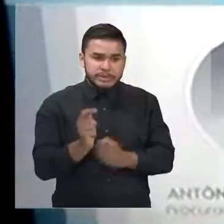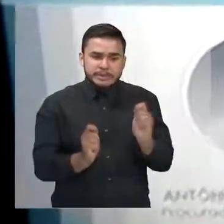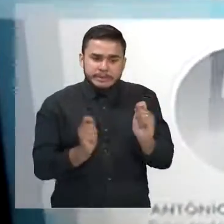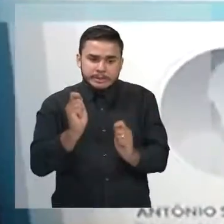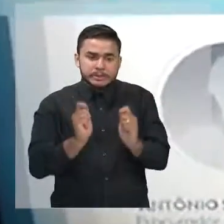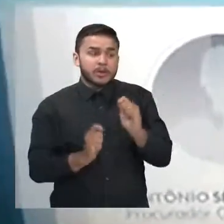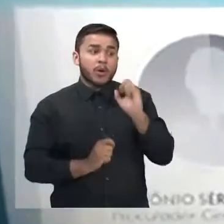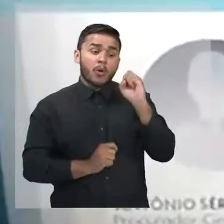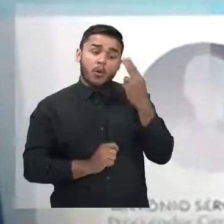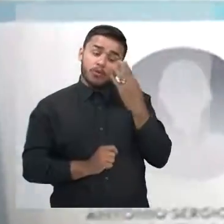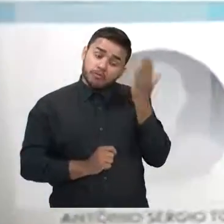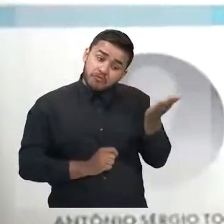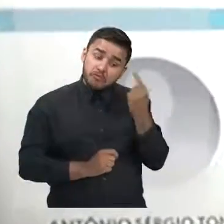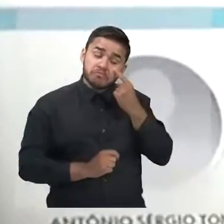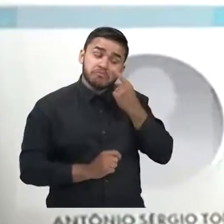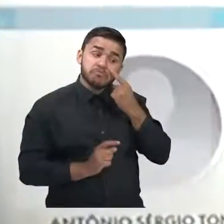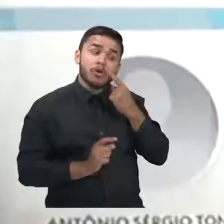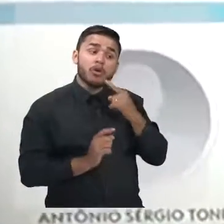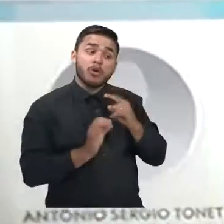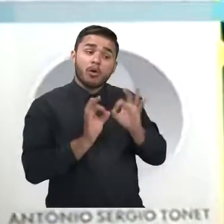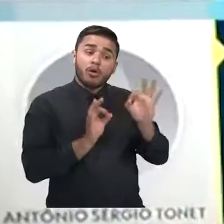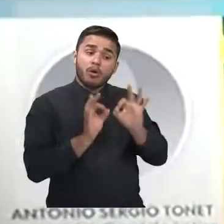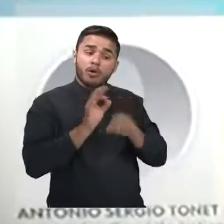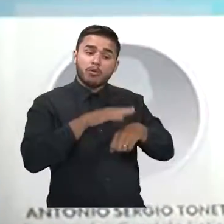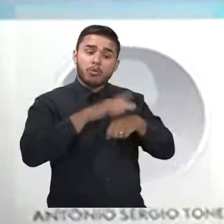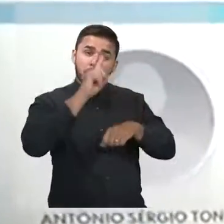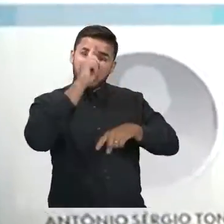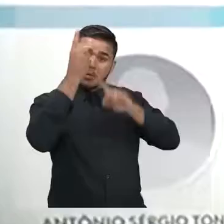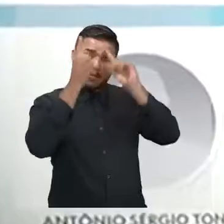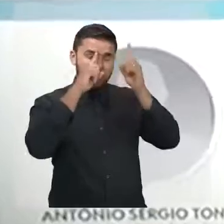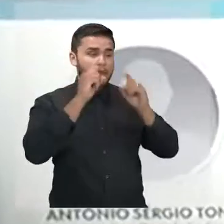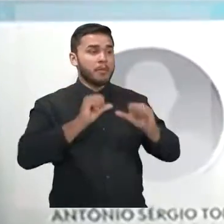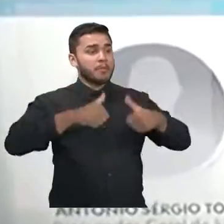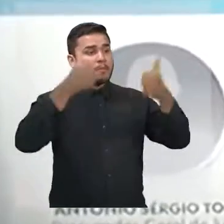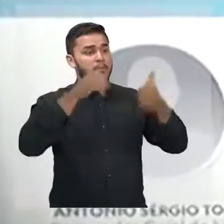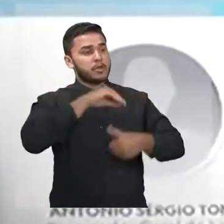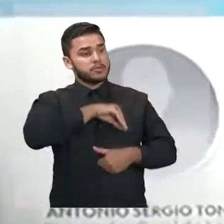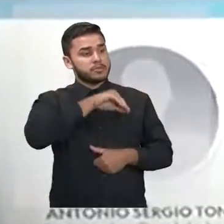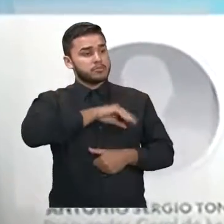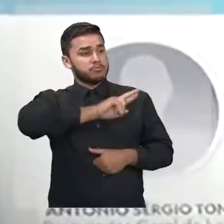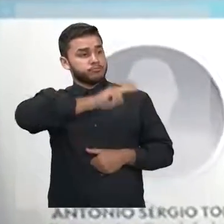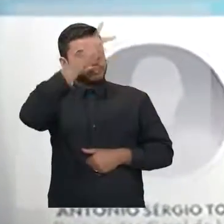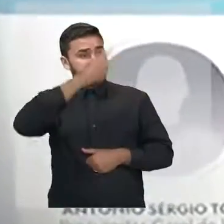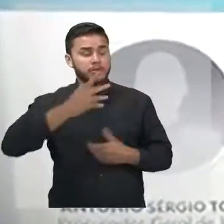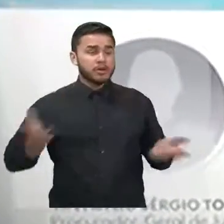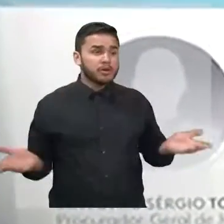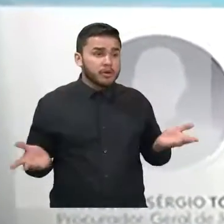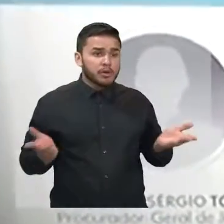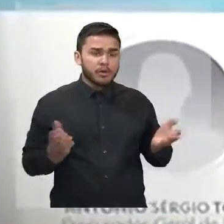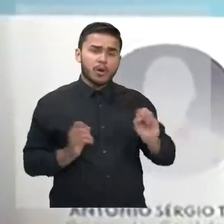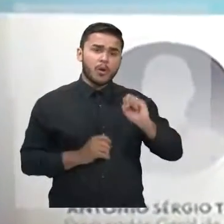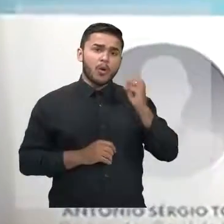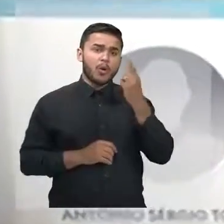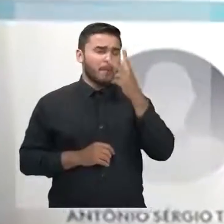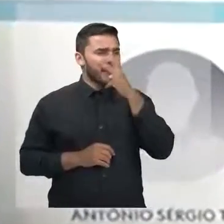já planeja alguma coisa dentro da sua criatividade para melhorar a nossa situação. Ou se nós vamos ficar nessa